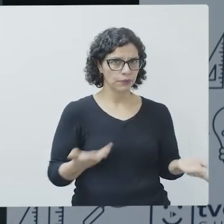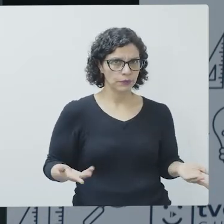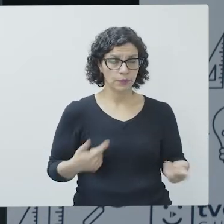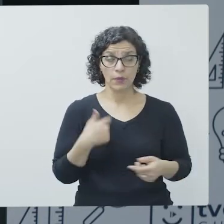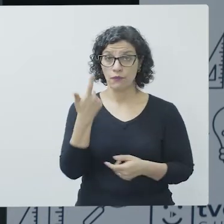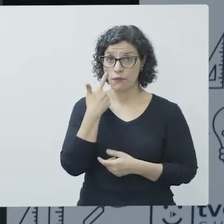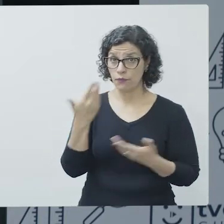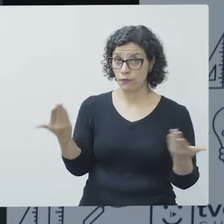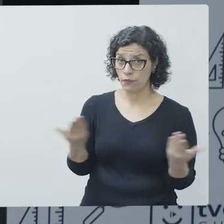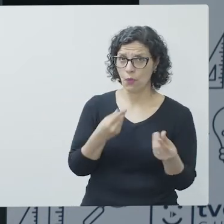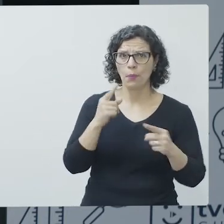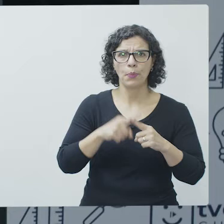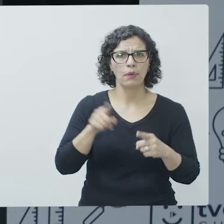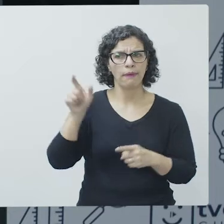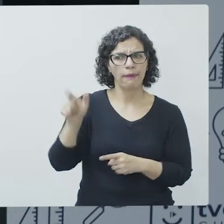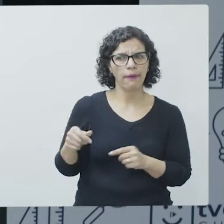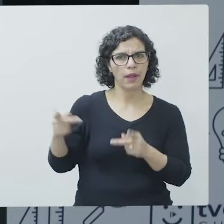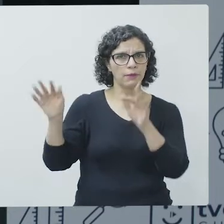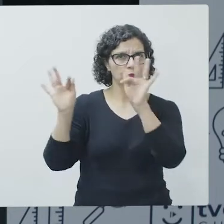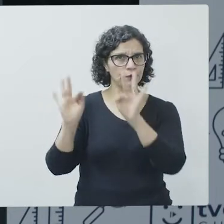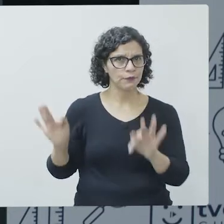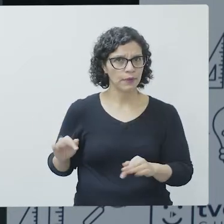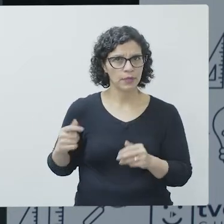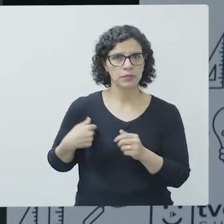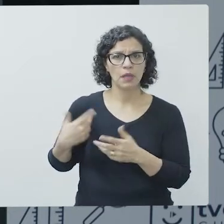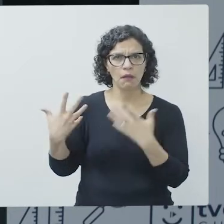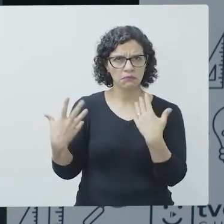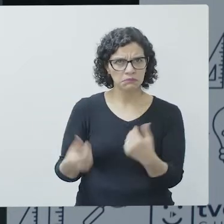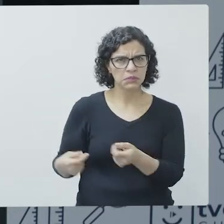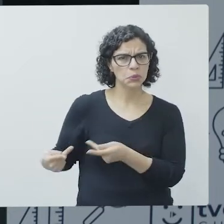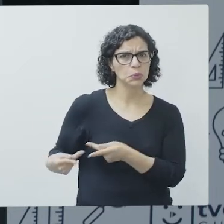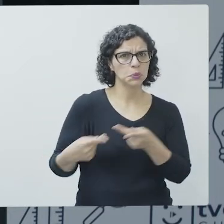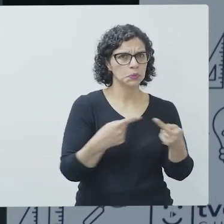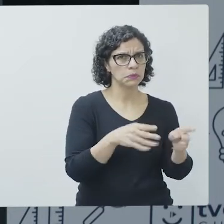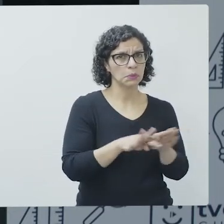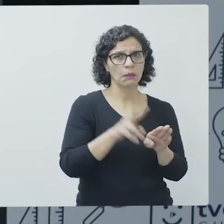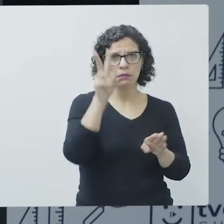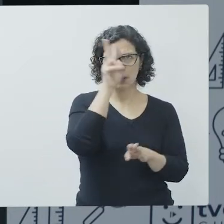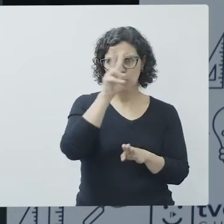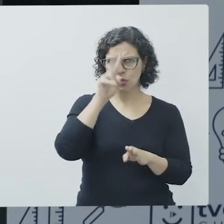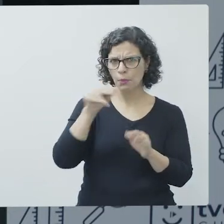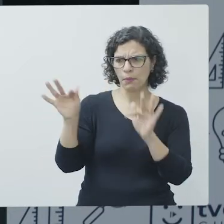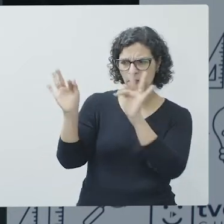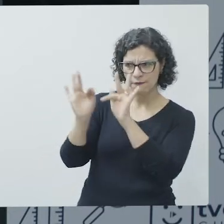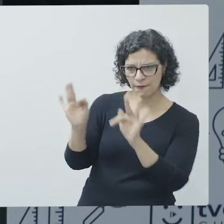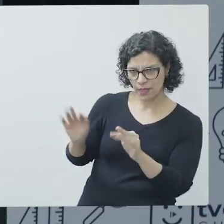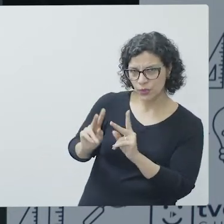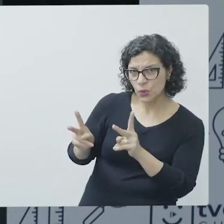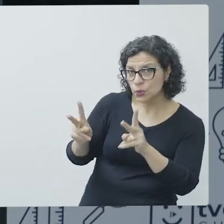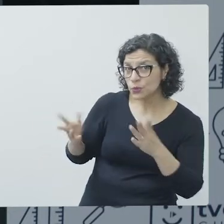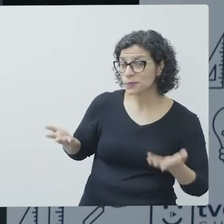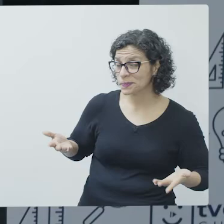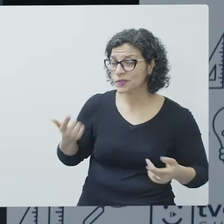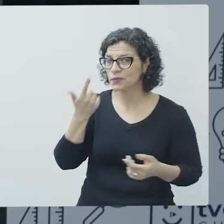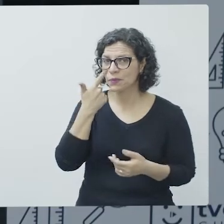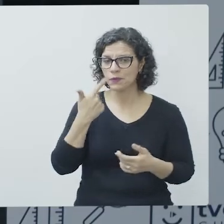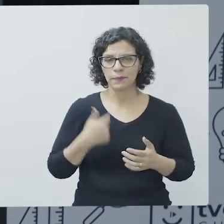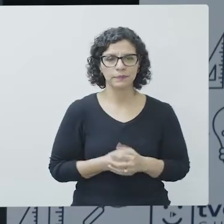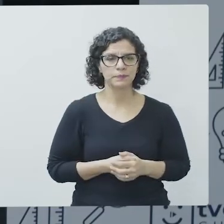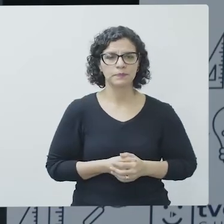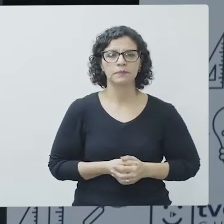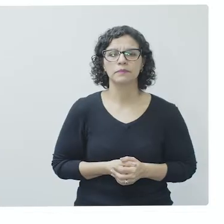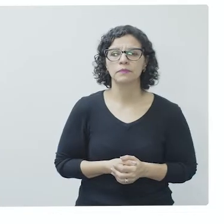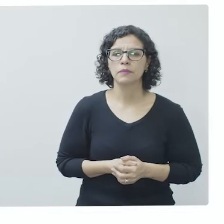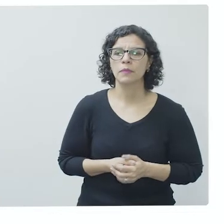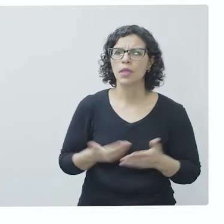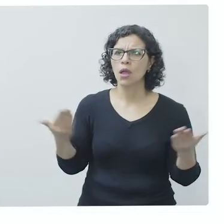Mas vamos ver então por que ela ficou feliz e saber ali na história se essa felicidade vai perdurar. Então acompanhem